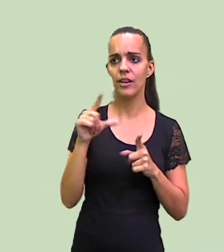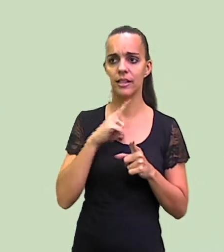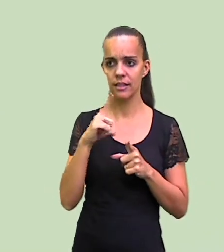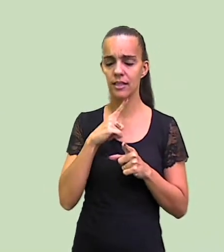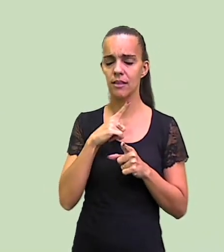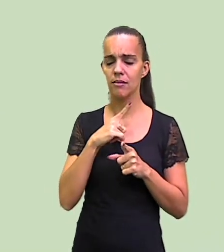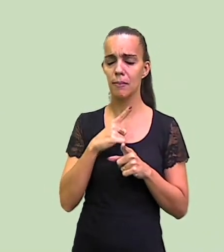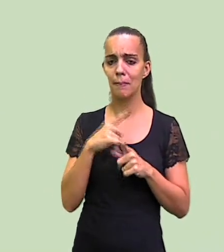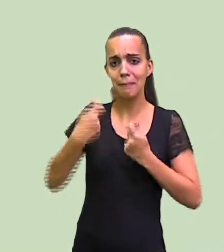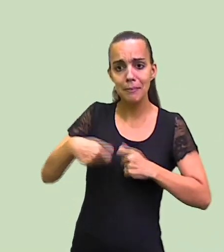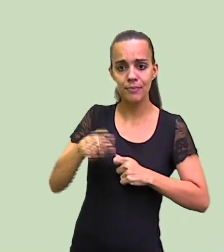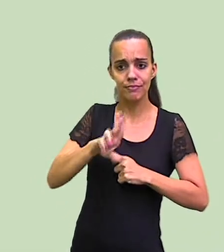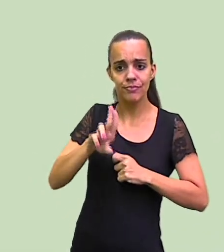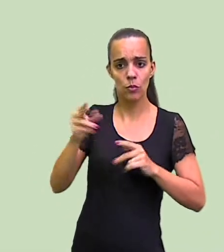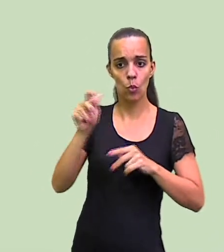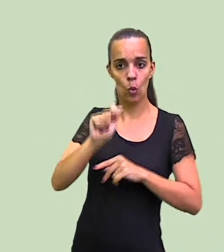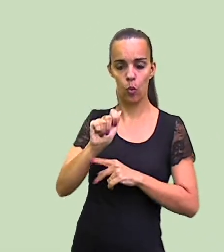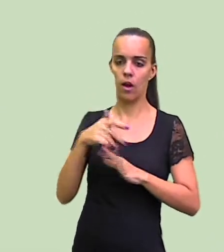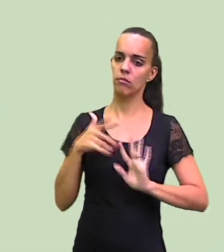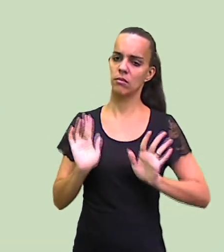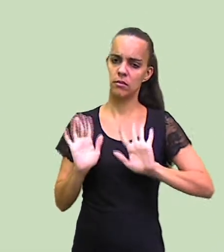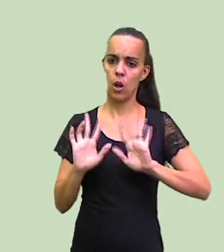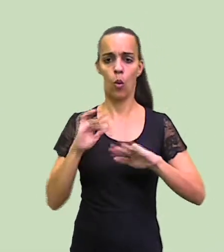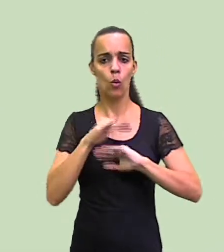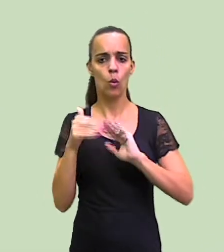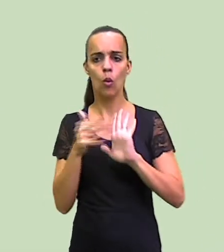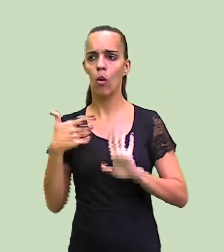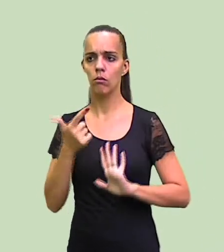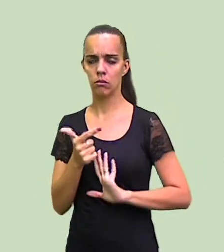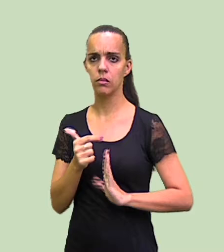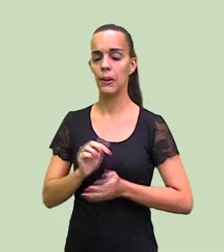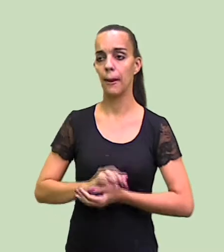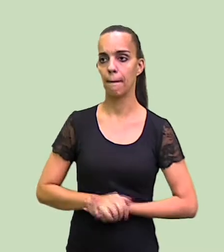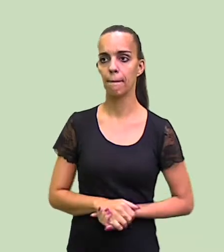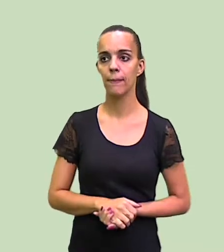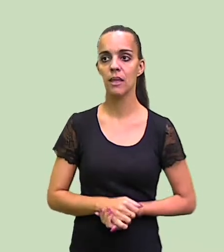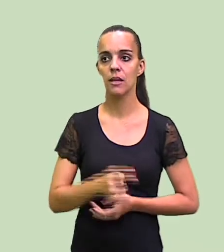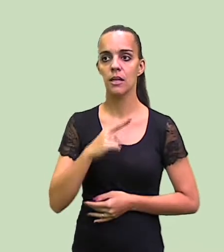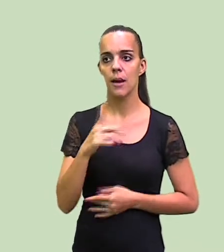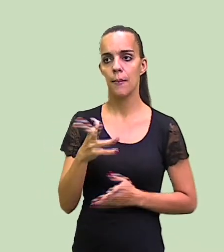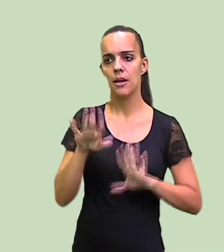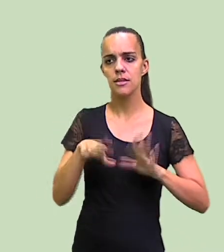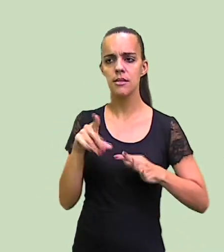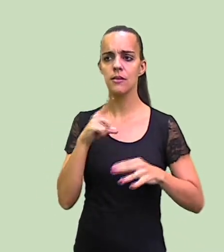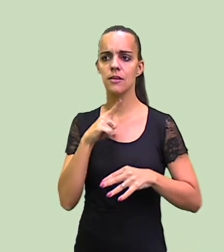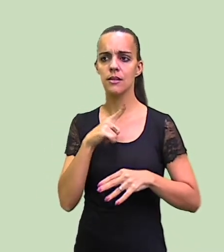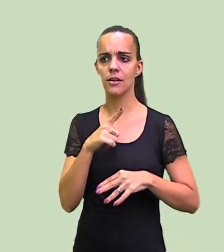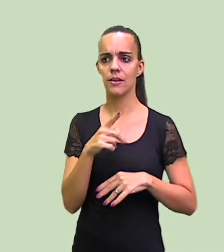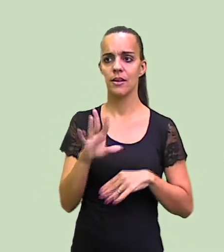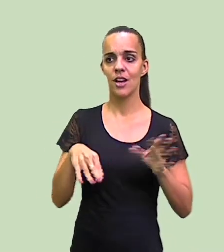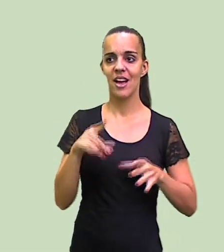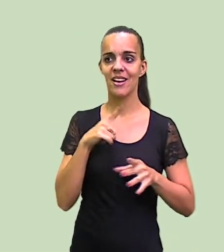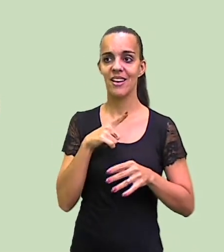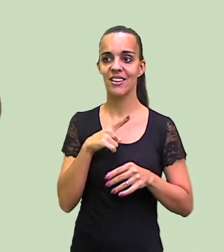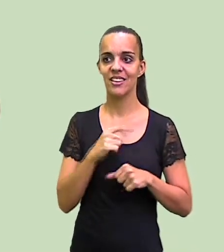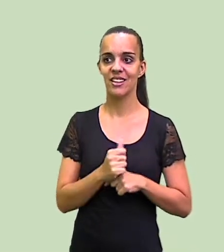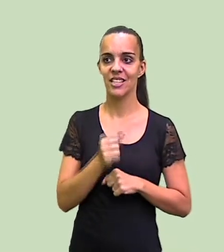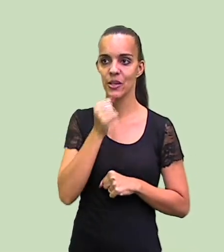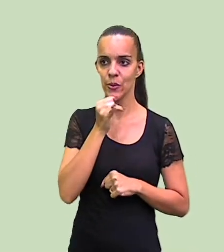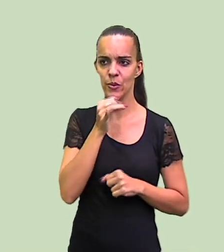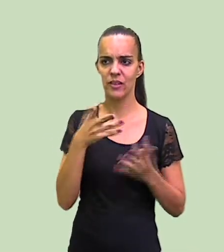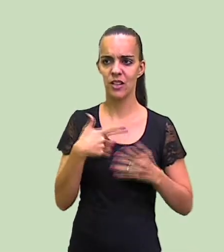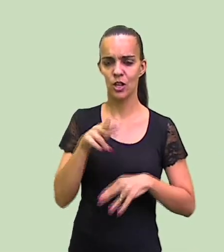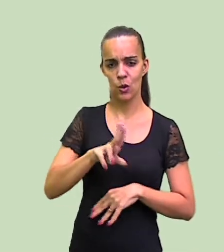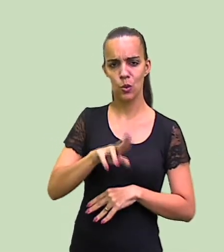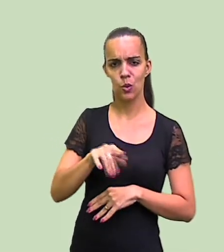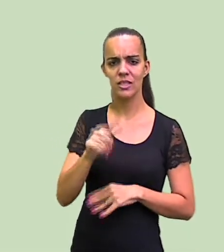segundo A. Como a gente pode verificar isso na prática? Aí vem dois testes